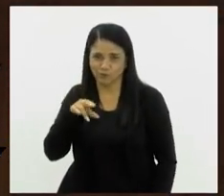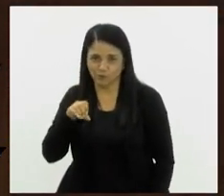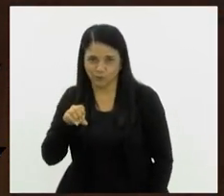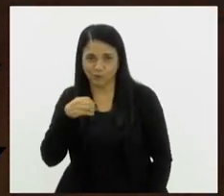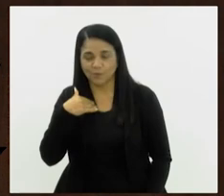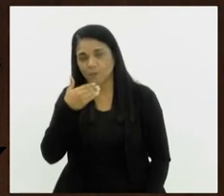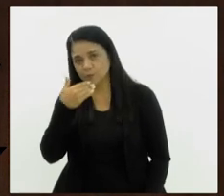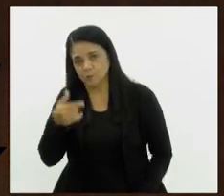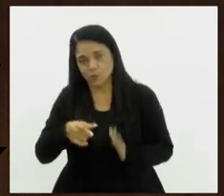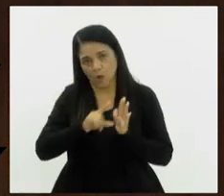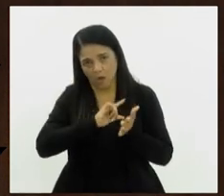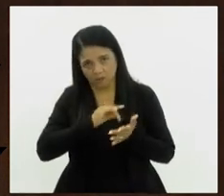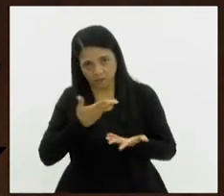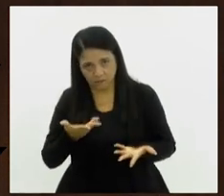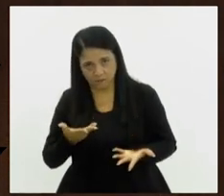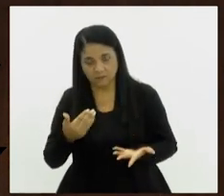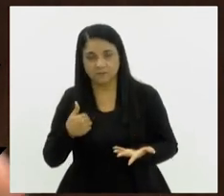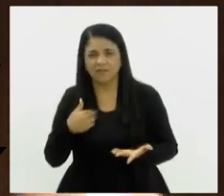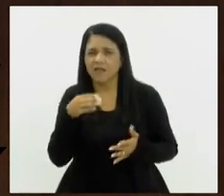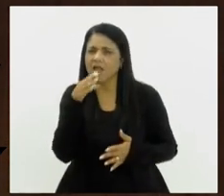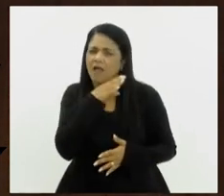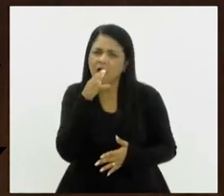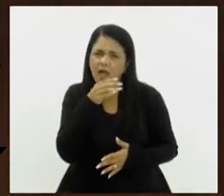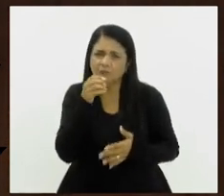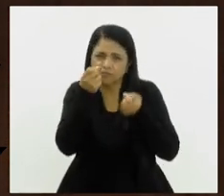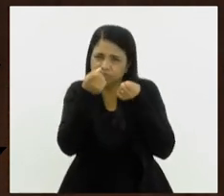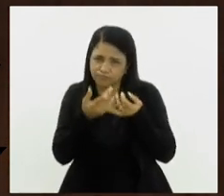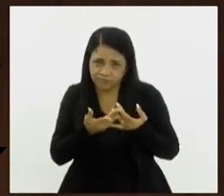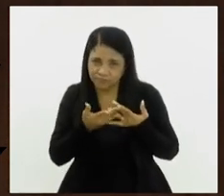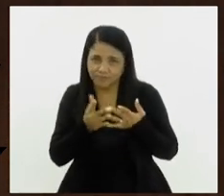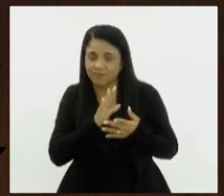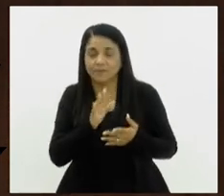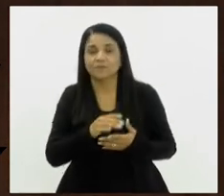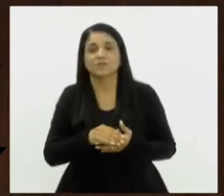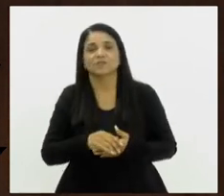que me pediu antes? É rapidinho, te ajudo.